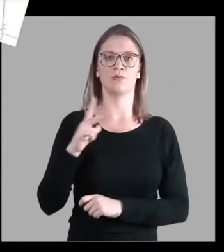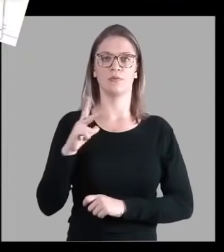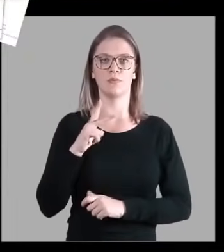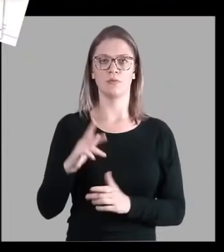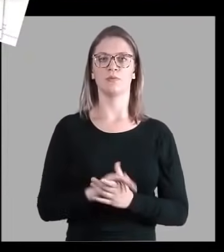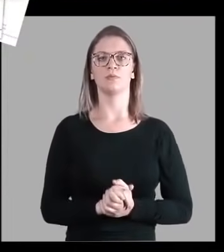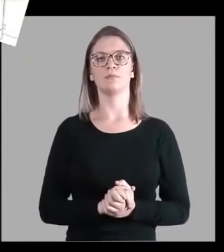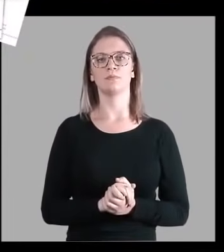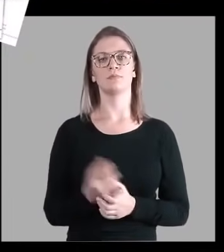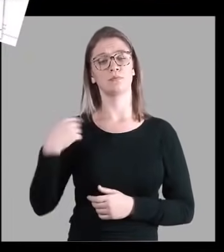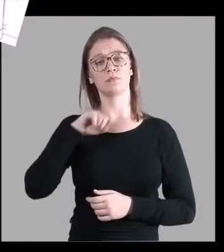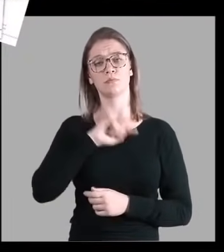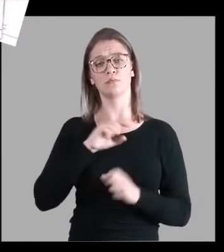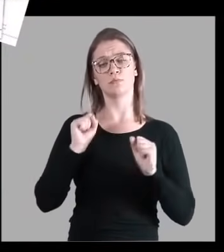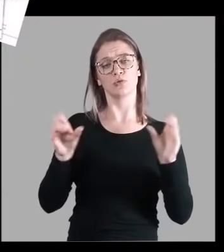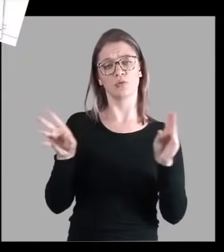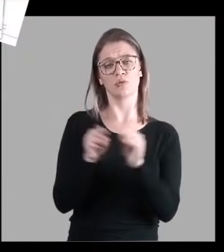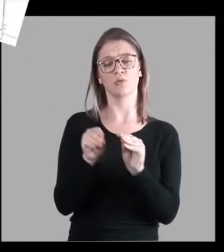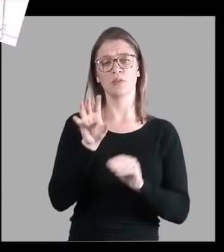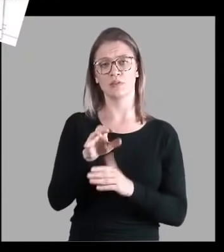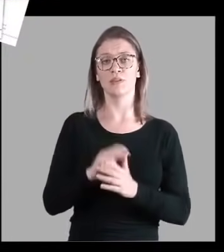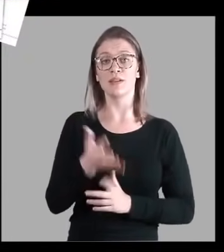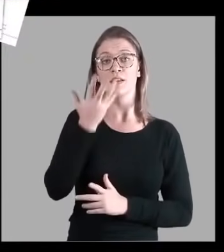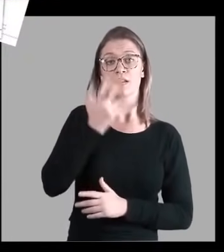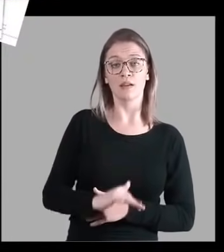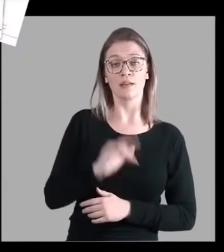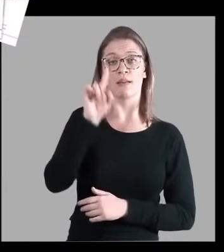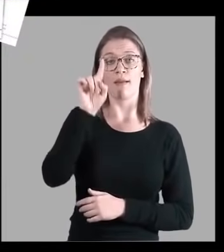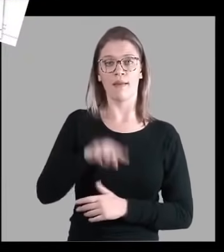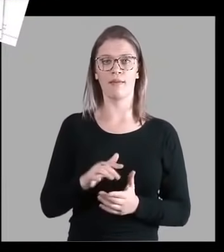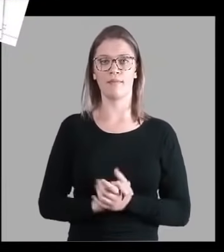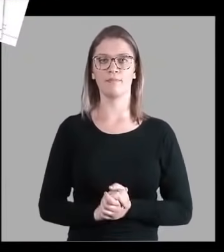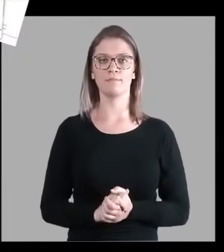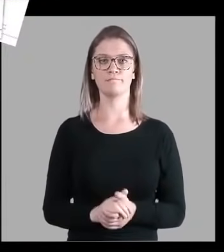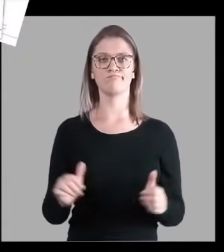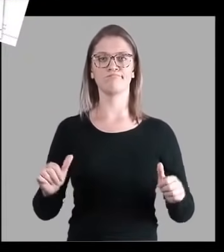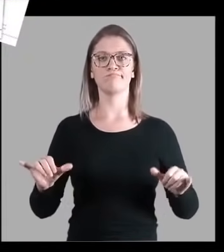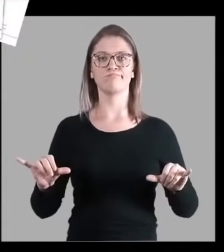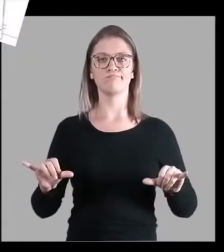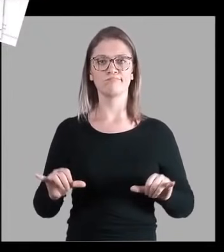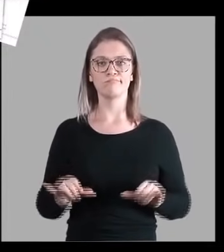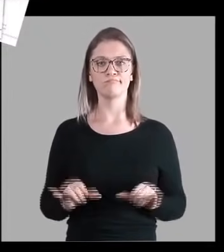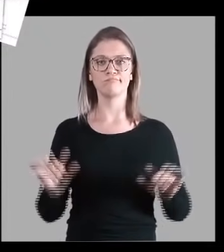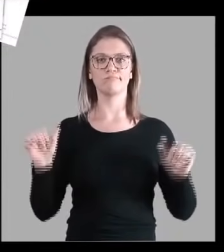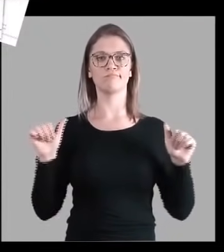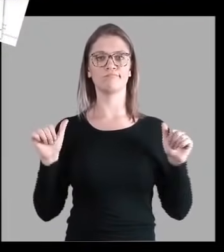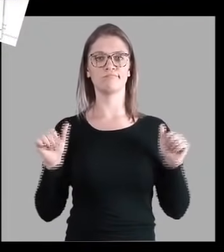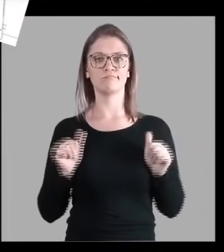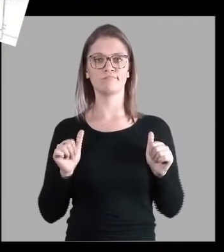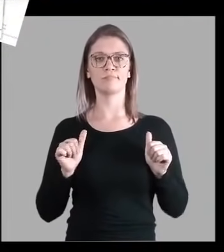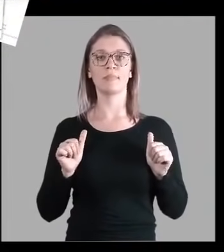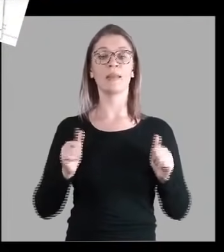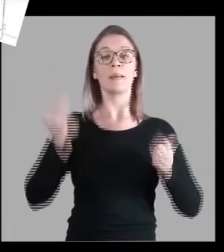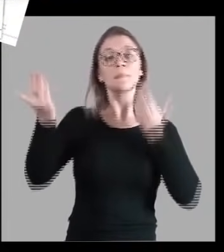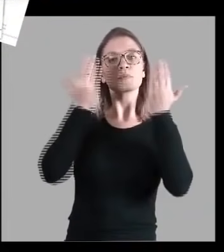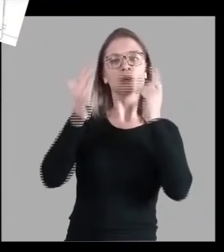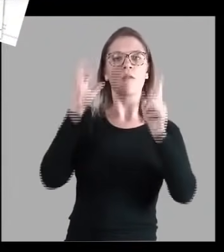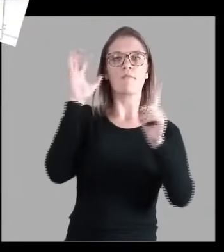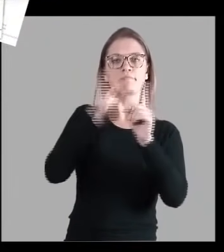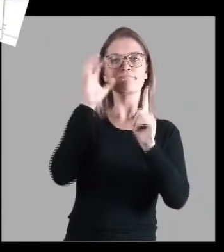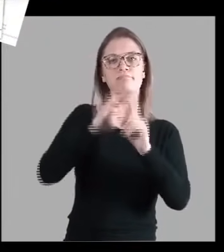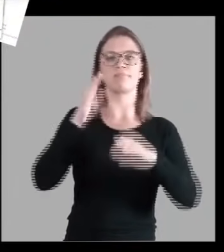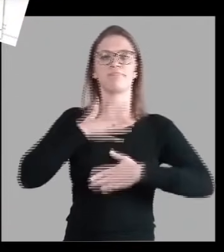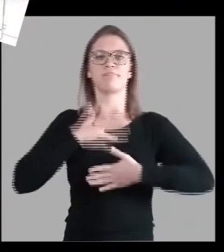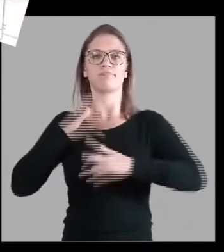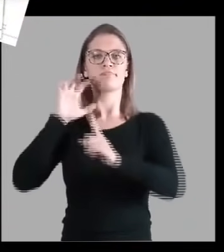Nós poderíamos simplesmente resumir dizendo que as crianças são vulneráveis. Elas são física e psicologicamente vulneráveis, razão pela